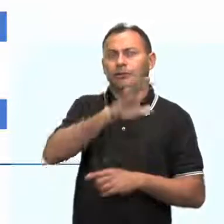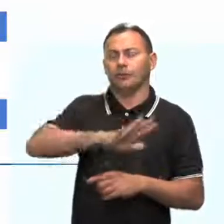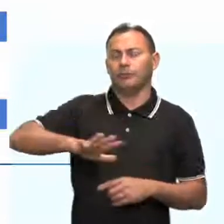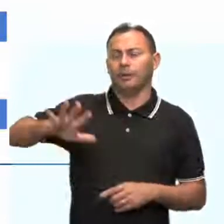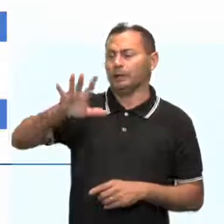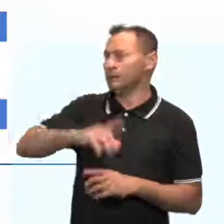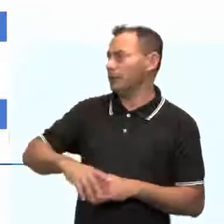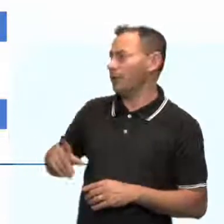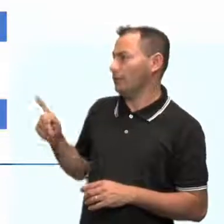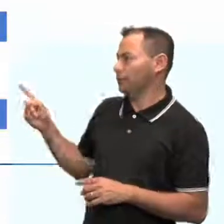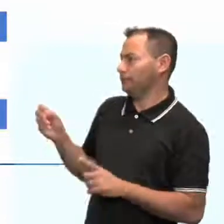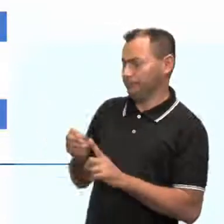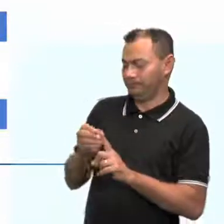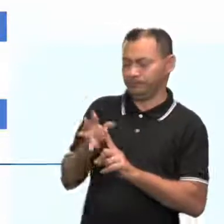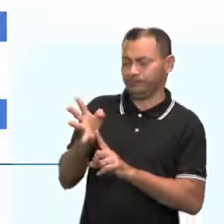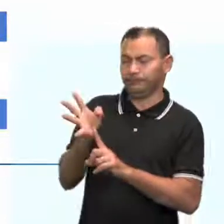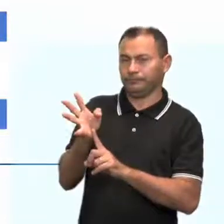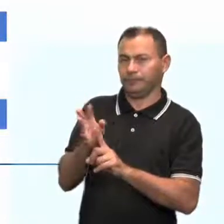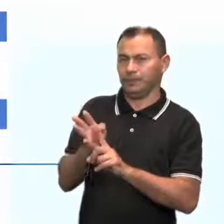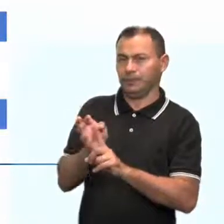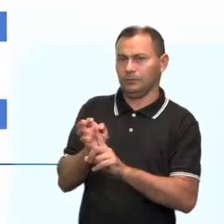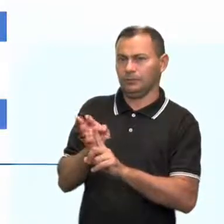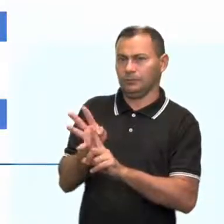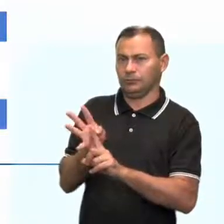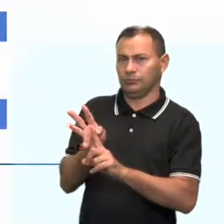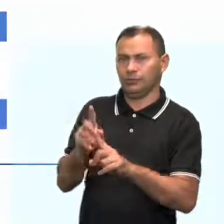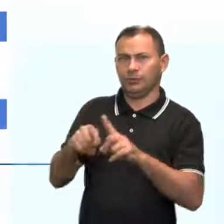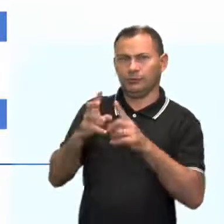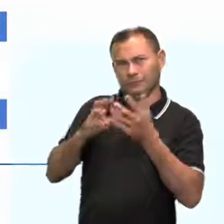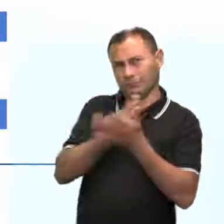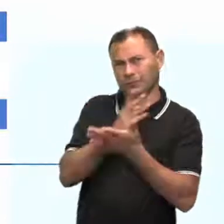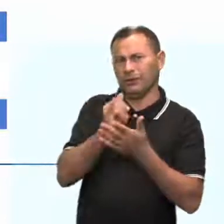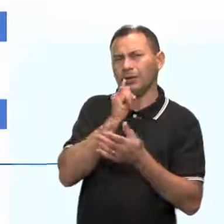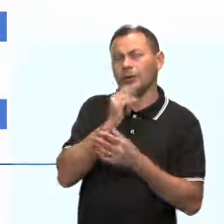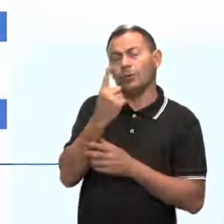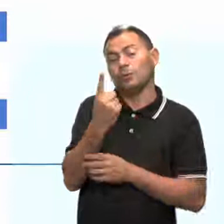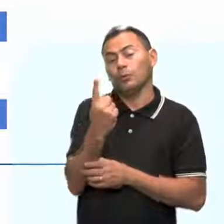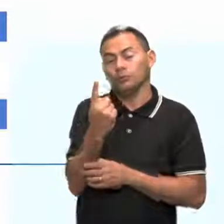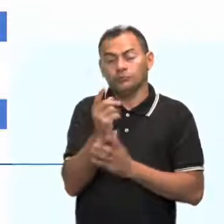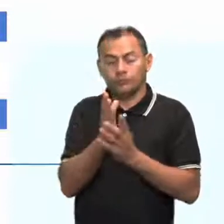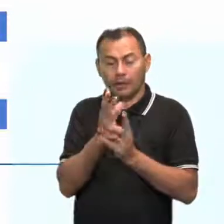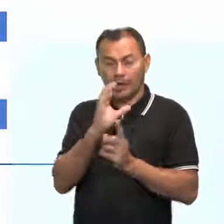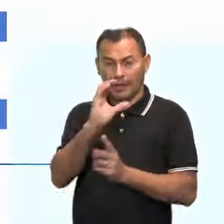geralmente, através da multiplexação, eu posso usar só um canal